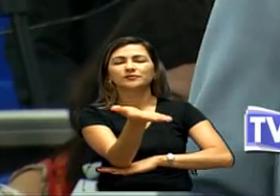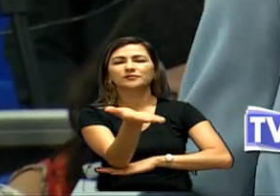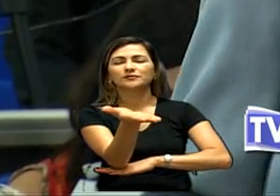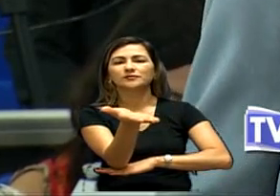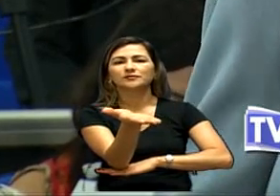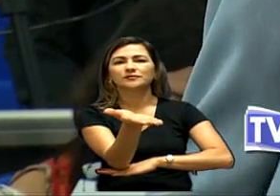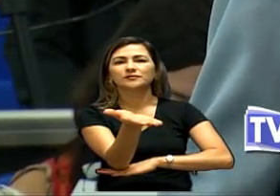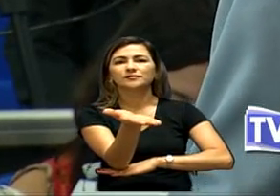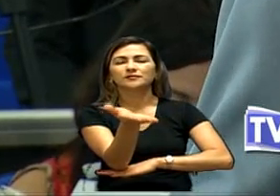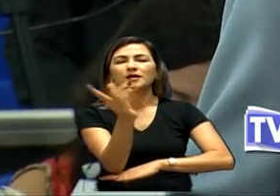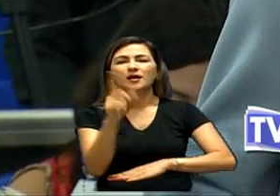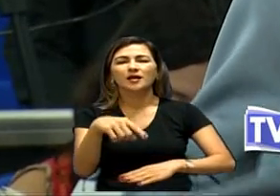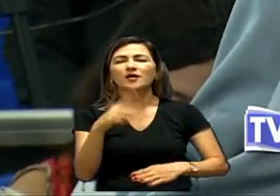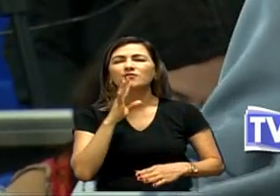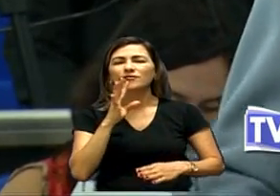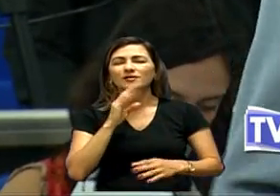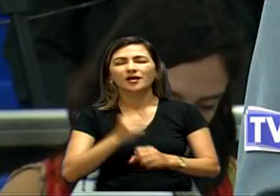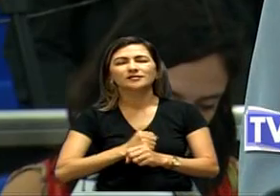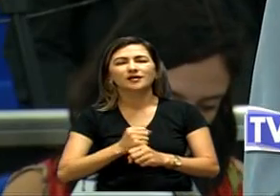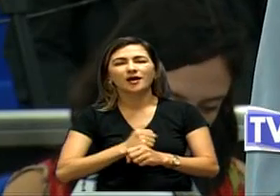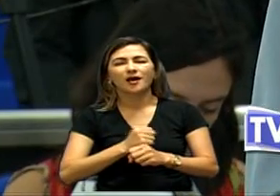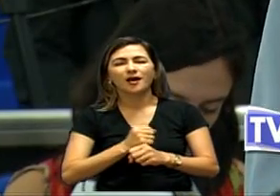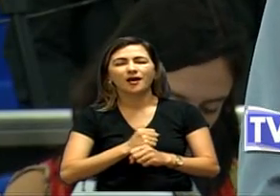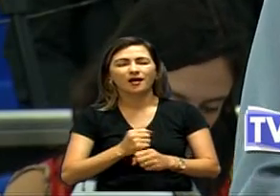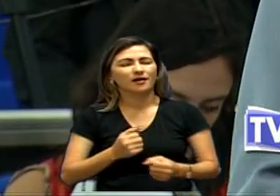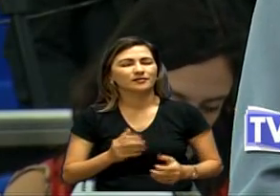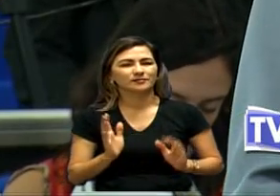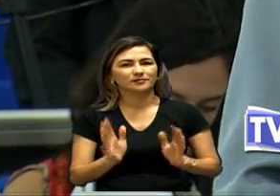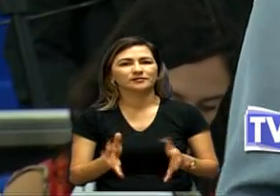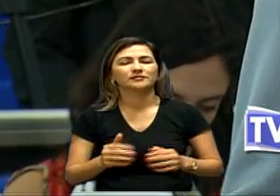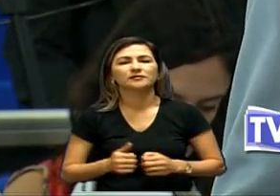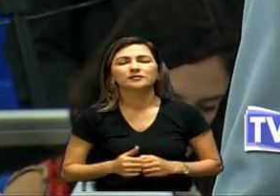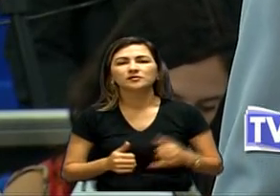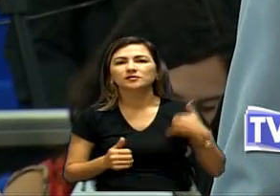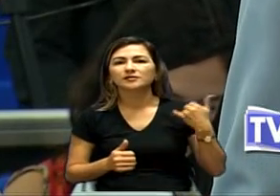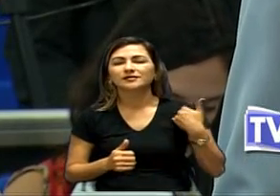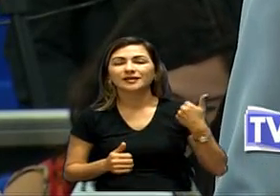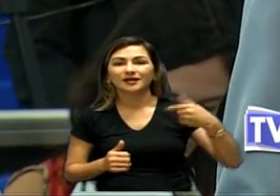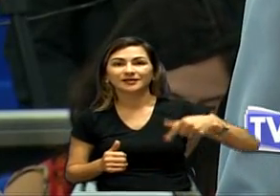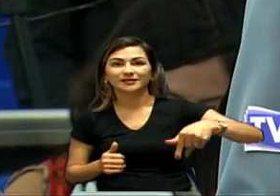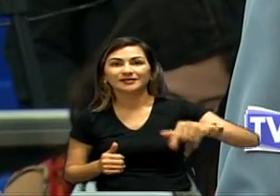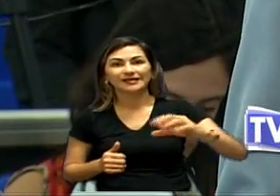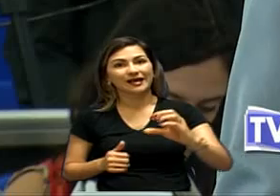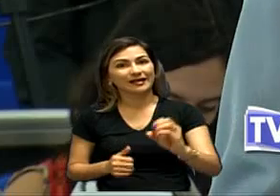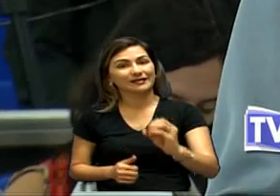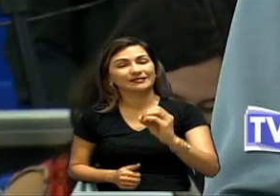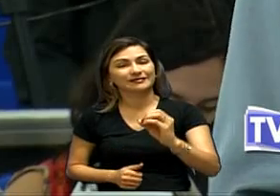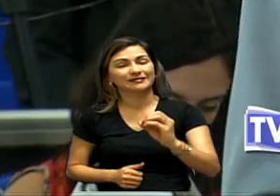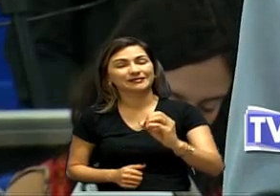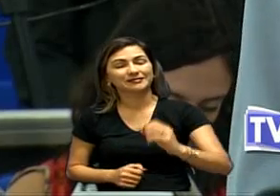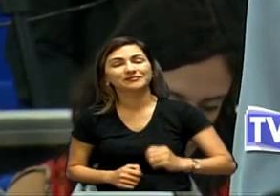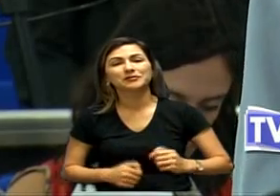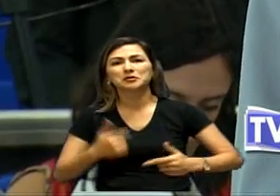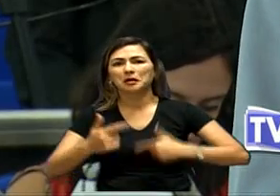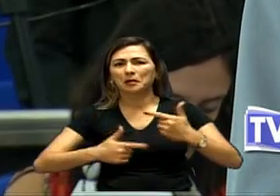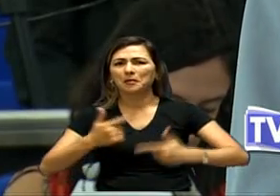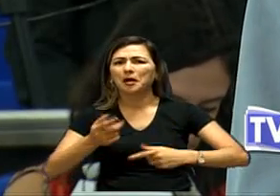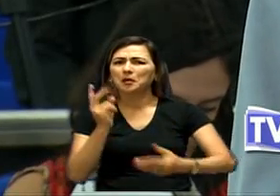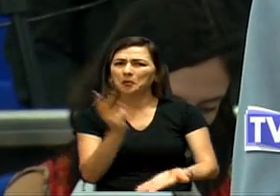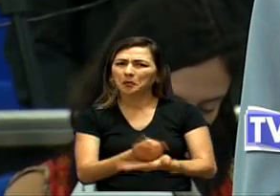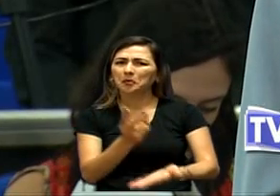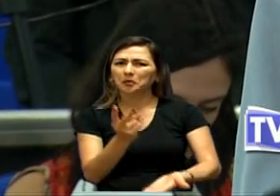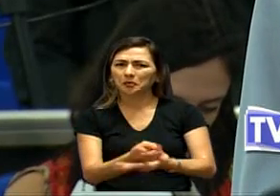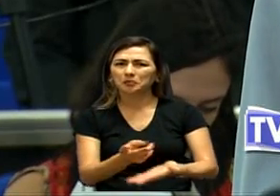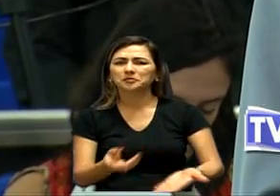desde os primórdios, quando ainda estava na Brigadeiro Tobias. Ele completou 70 anos e ainda está trabalhando como